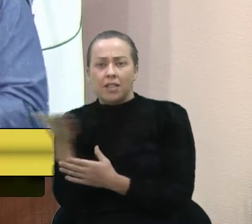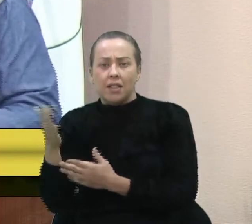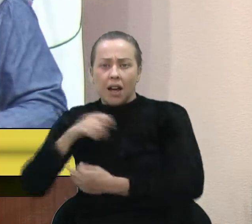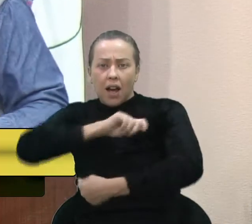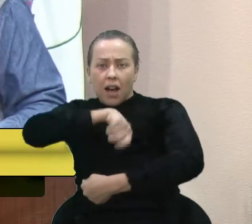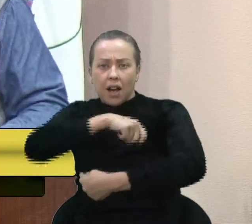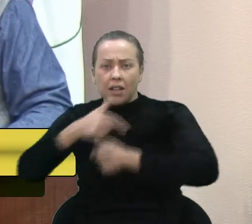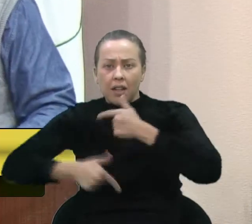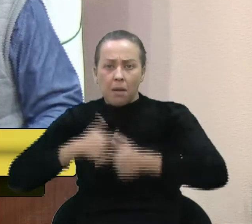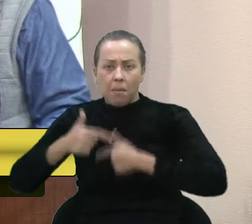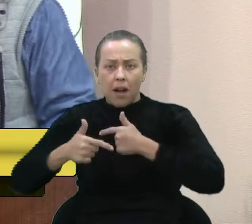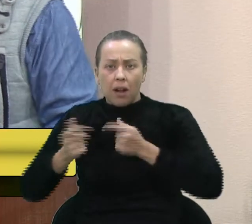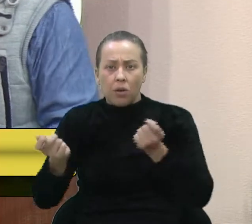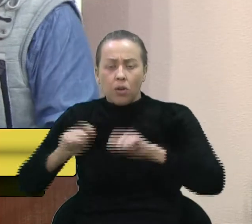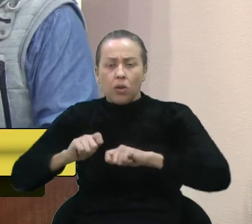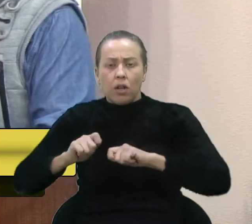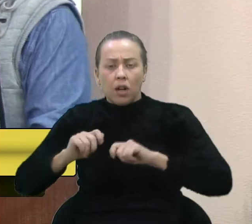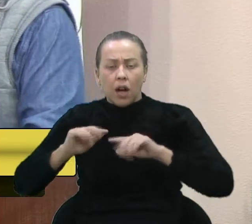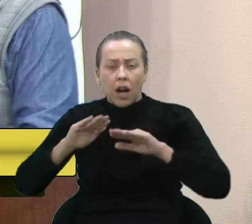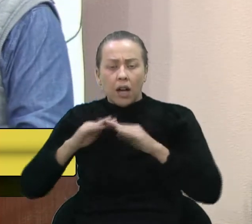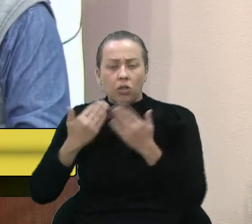que a escola possa funcionar